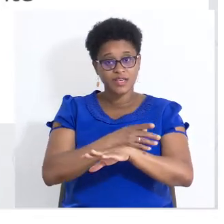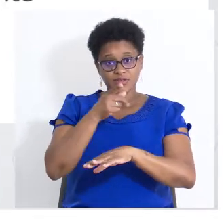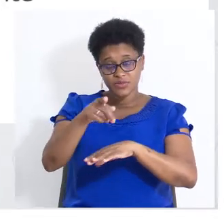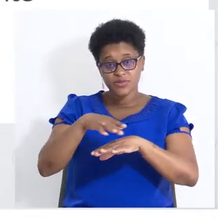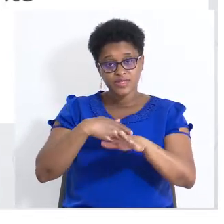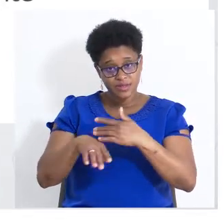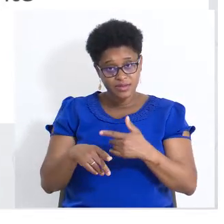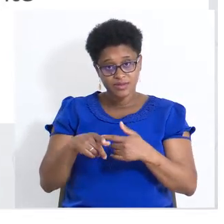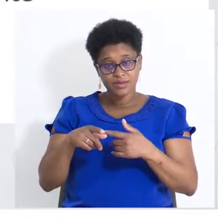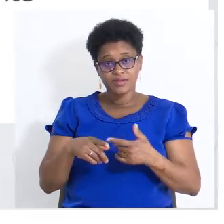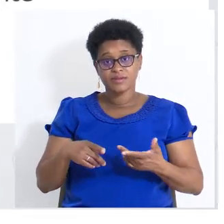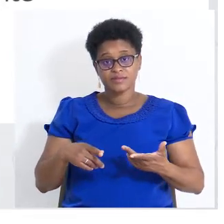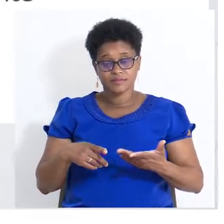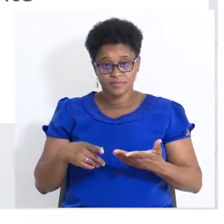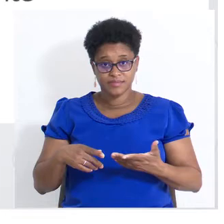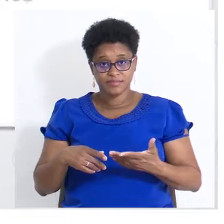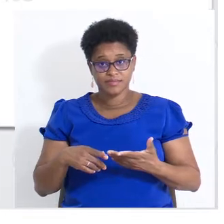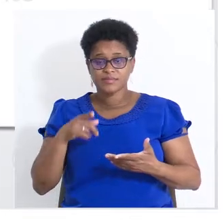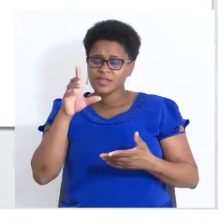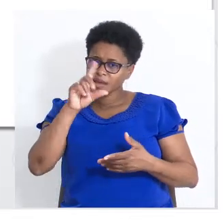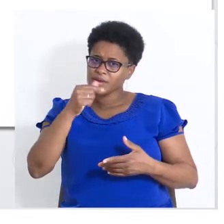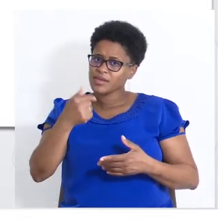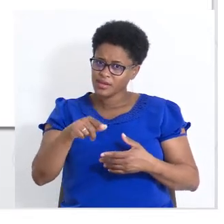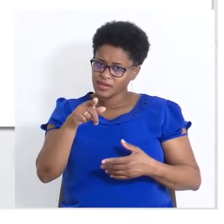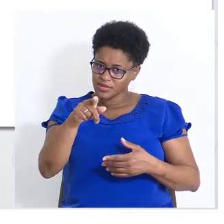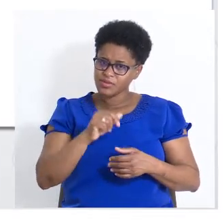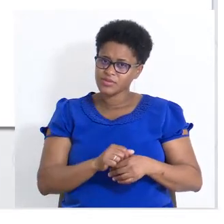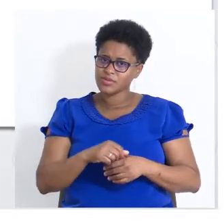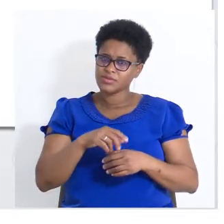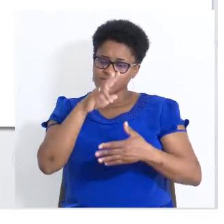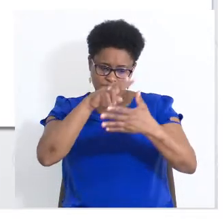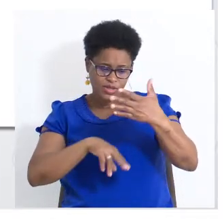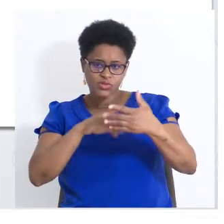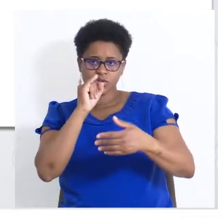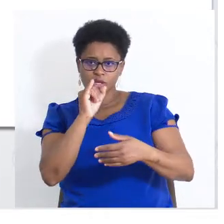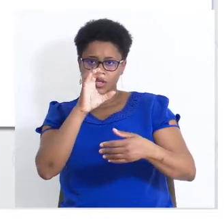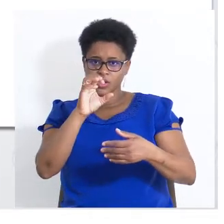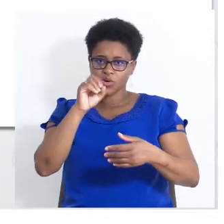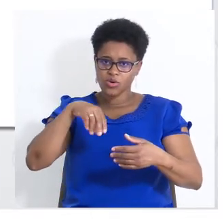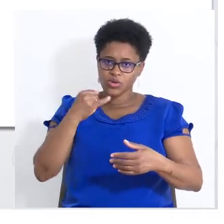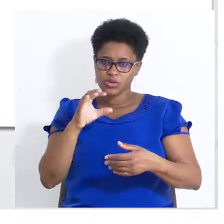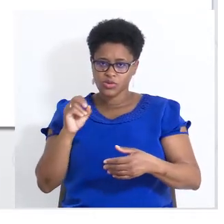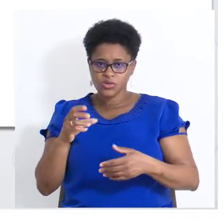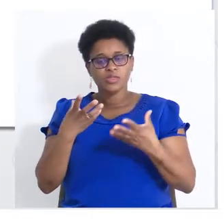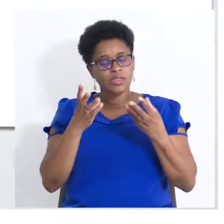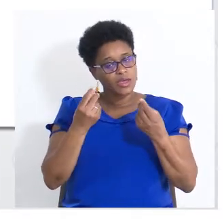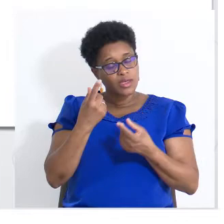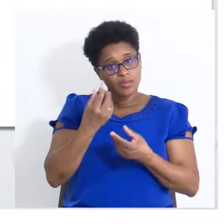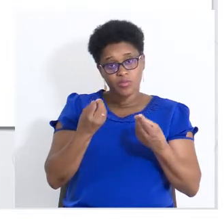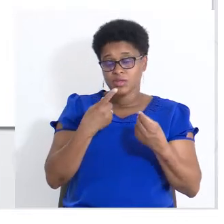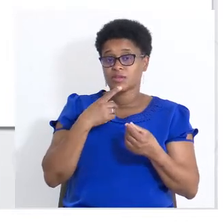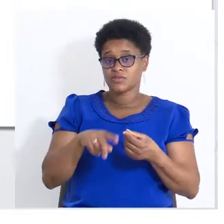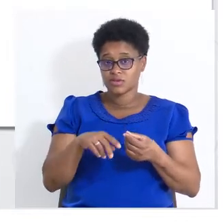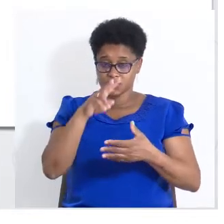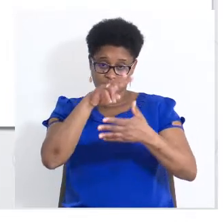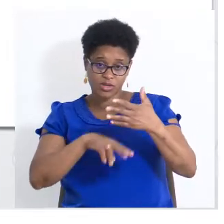mas antes de realizar, reflexão. Ainda tu tens o texto icónico, também certas vezes podemos chamá-lo